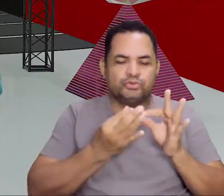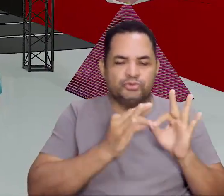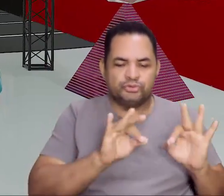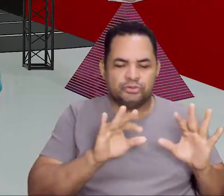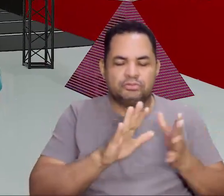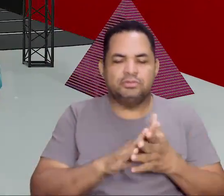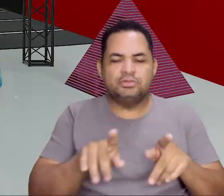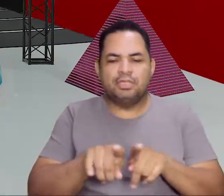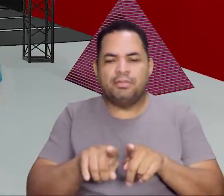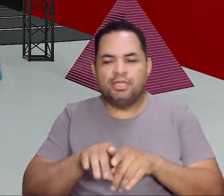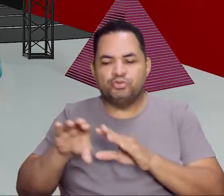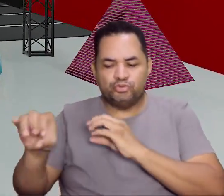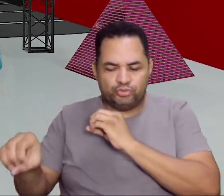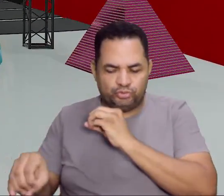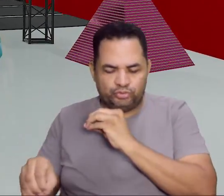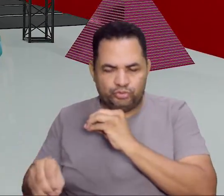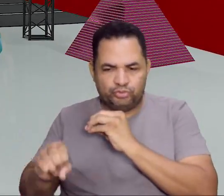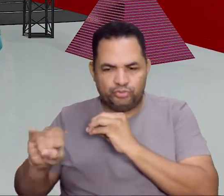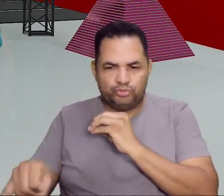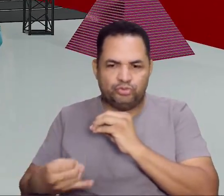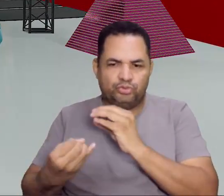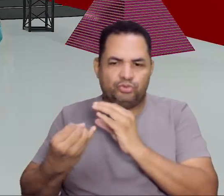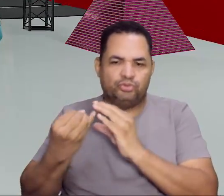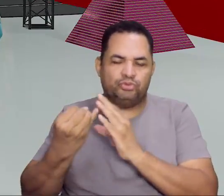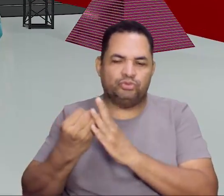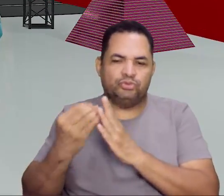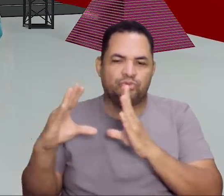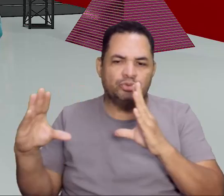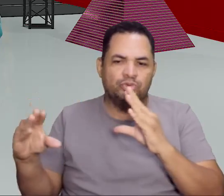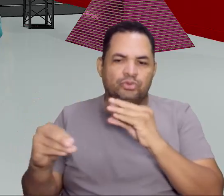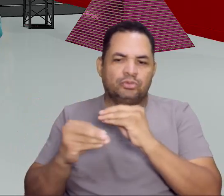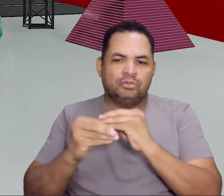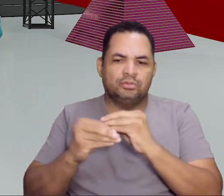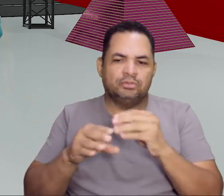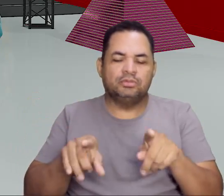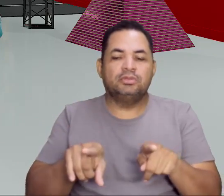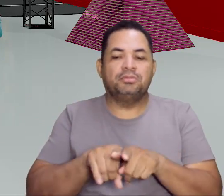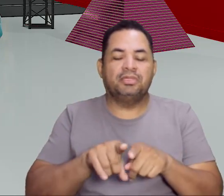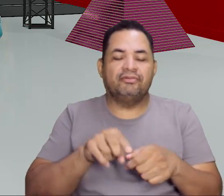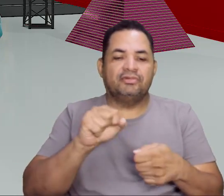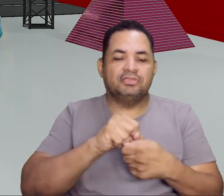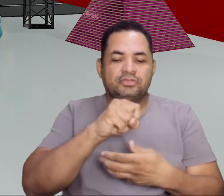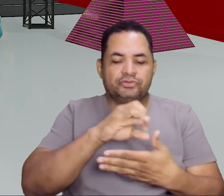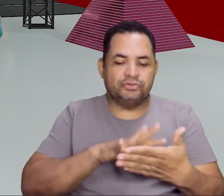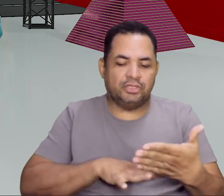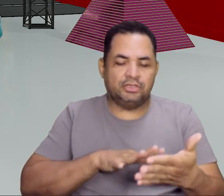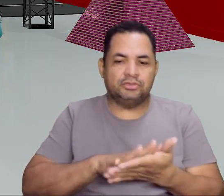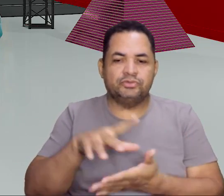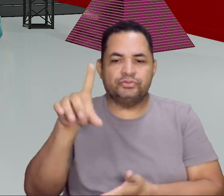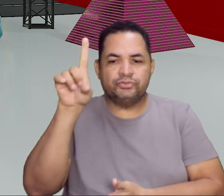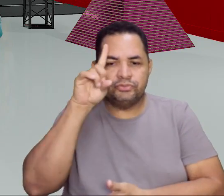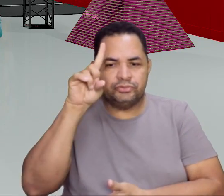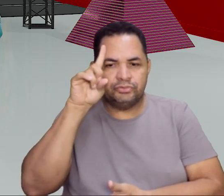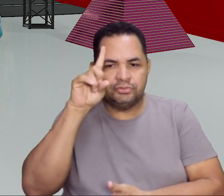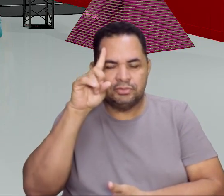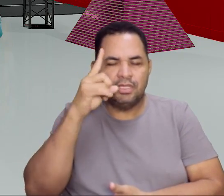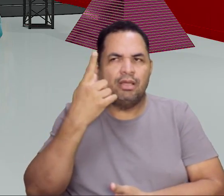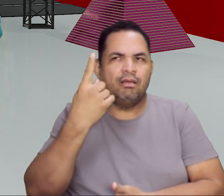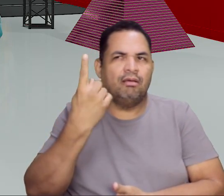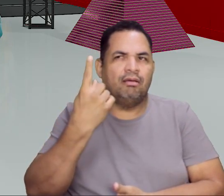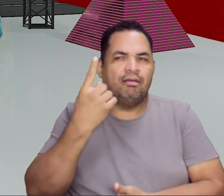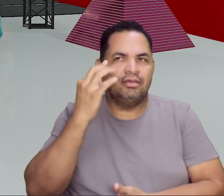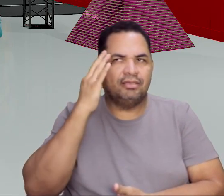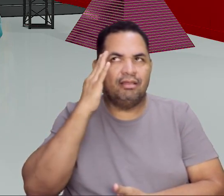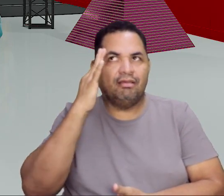composto e depois é só fazer atividade e aplicação né como o professor falou assim olha o mauo sonhando ele